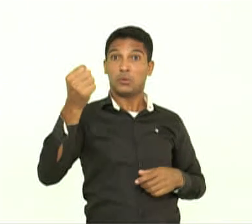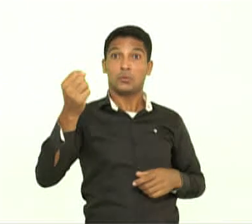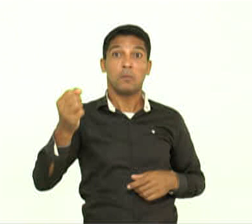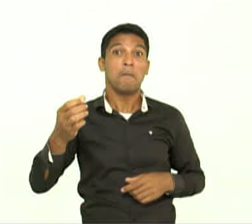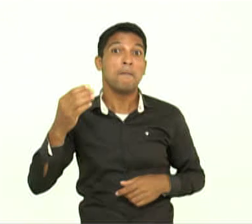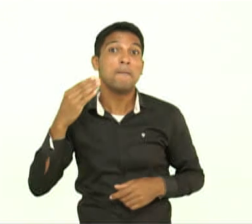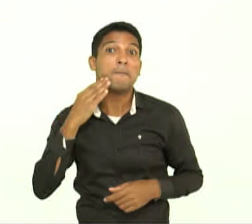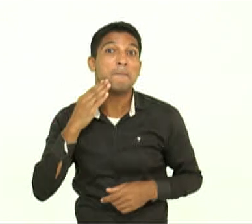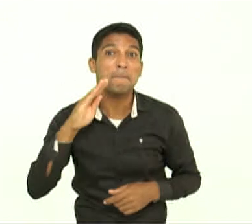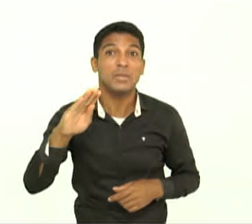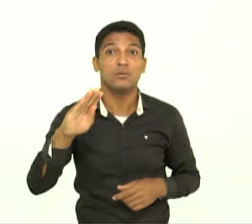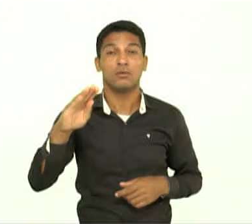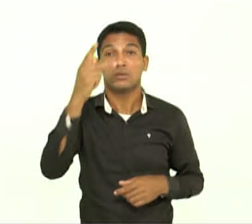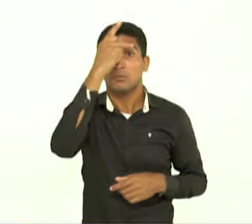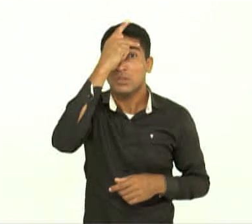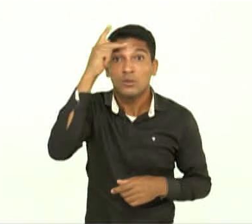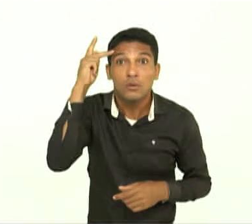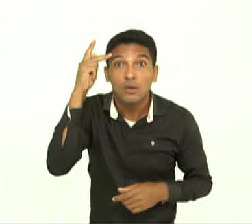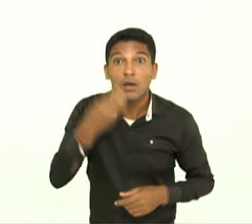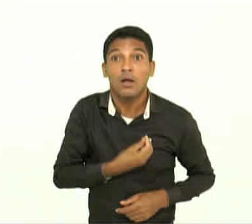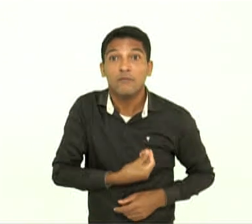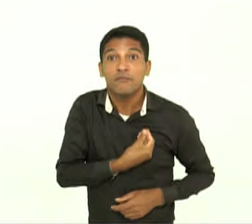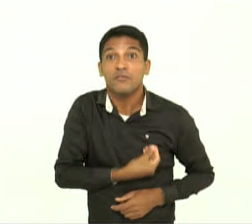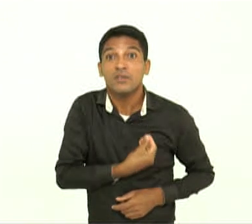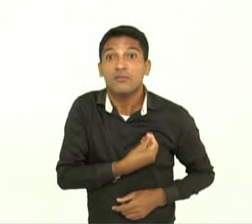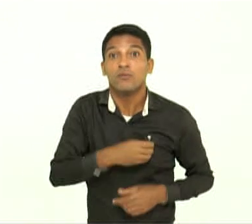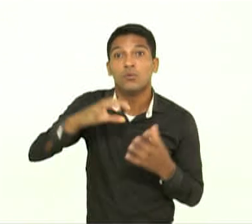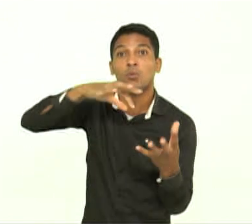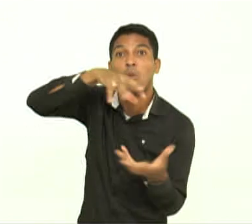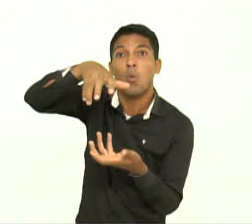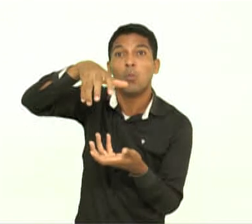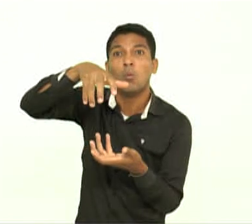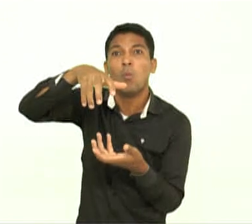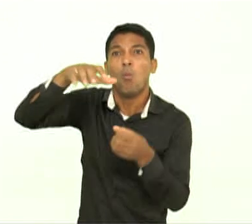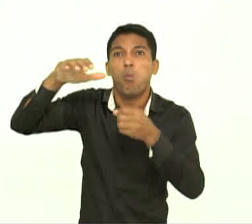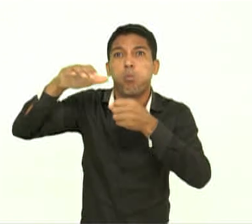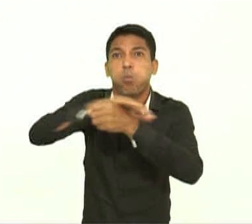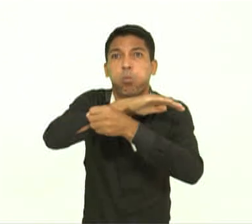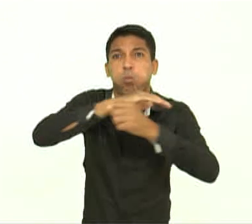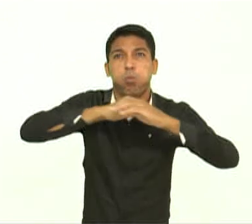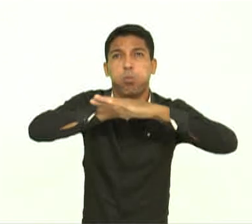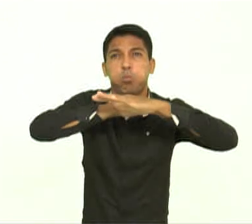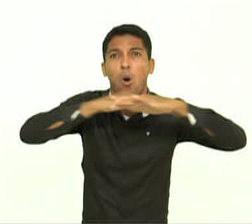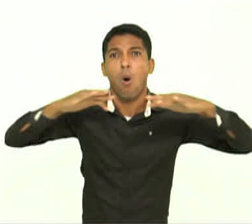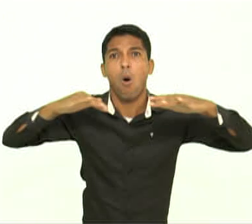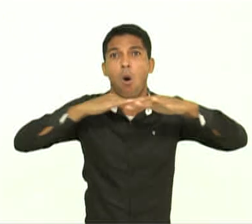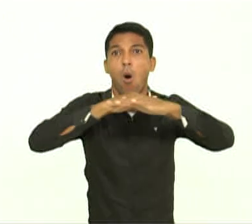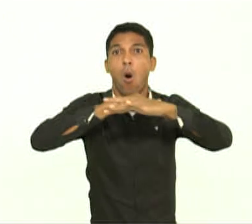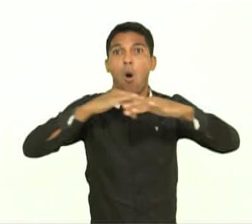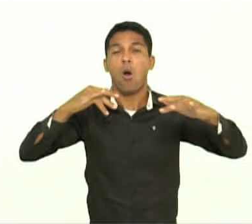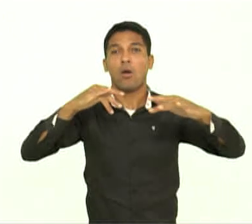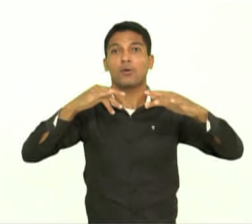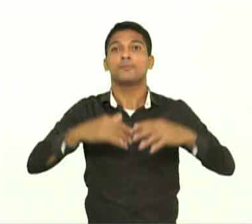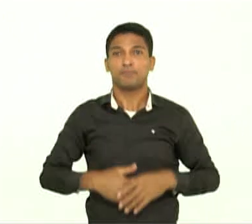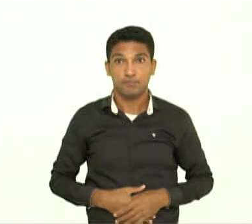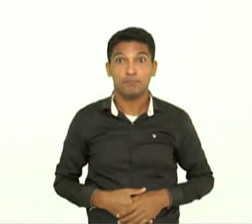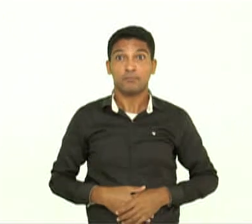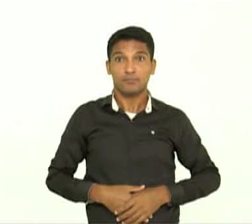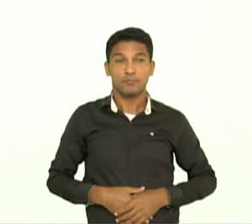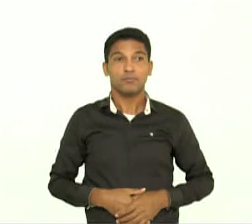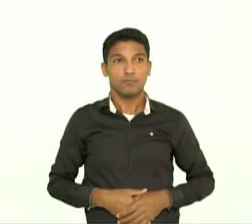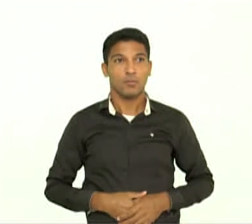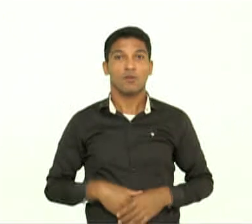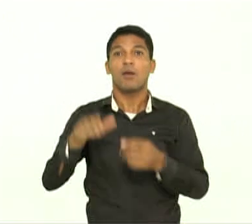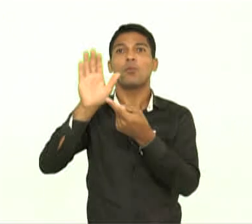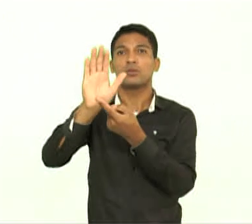mundo em 2020. O planeta nunca teve tão populoso. Vou te mostrar um gráfico na sequência te dando esse